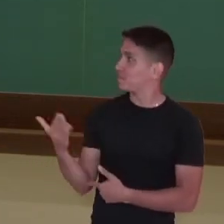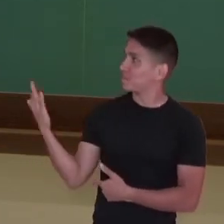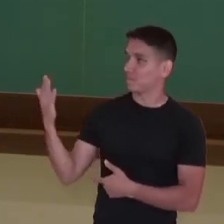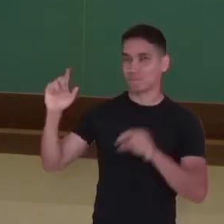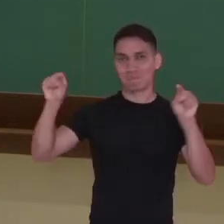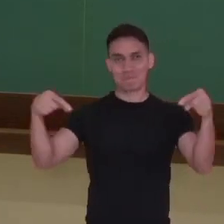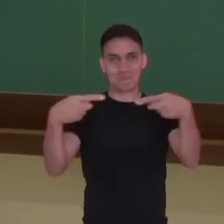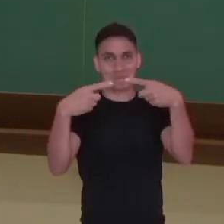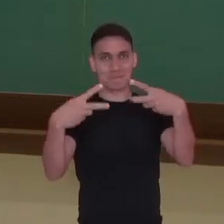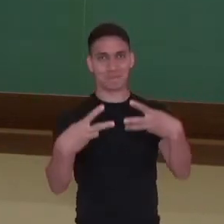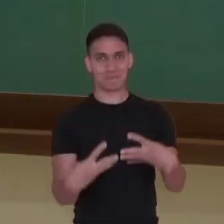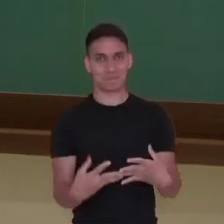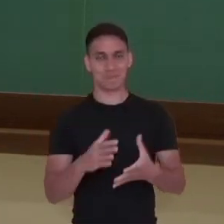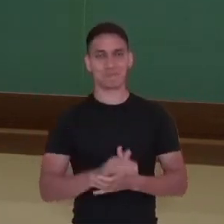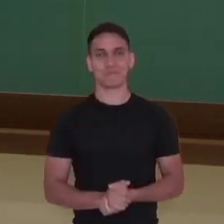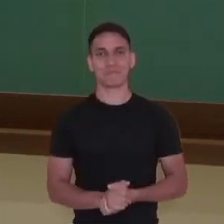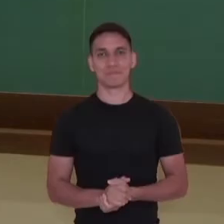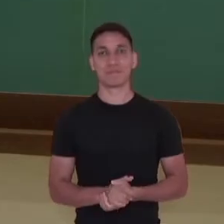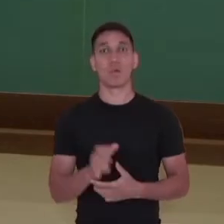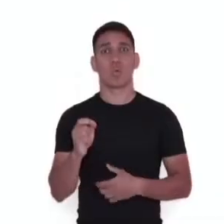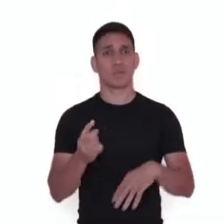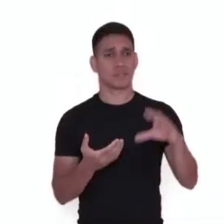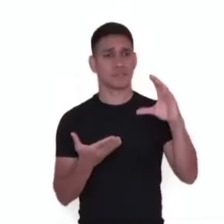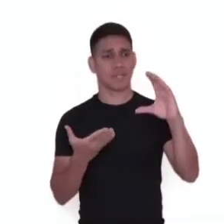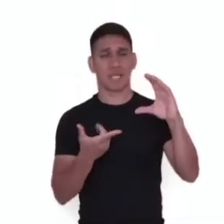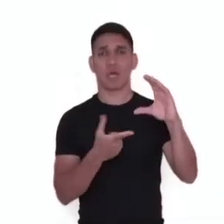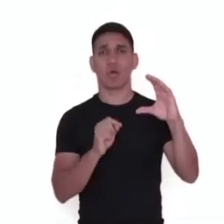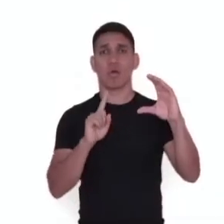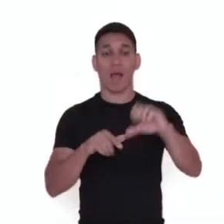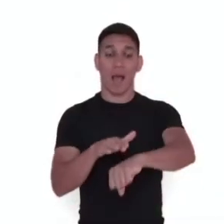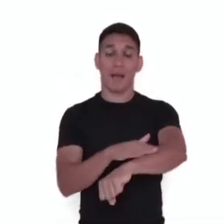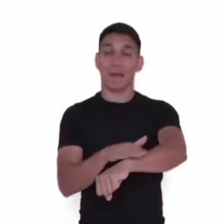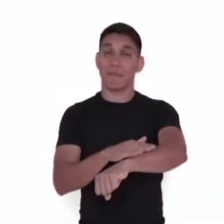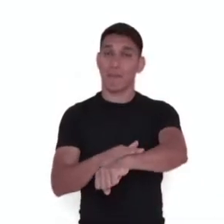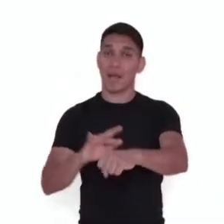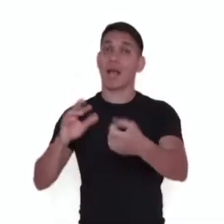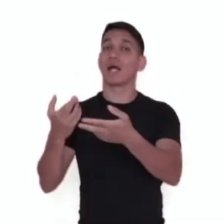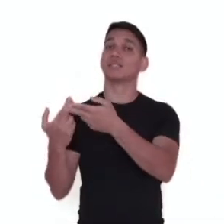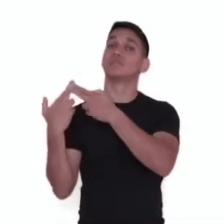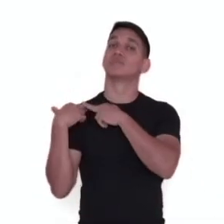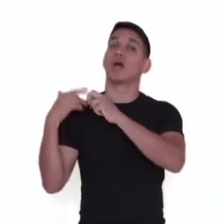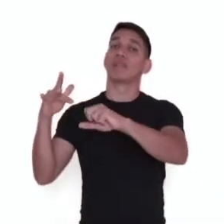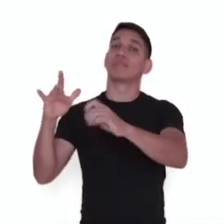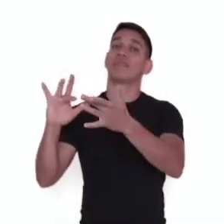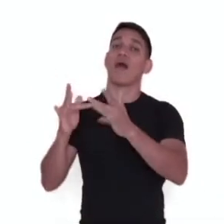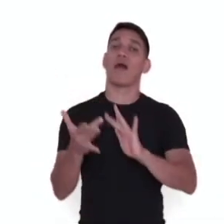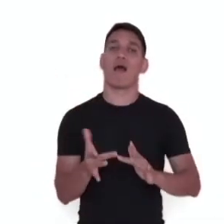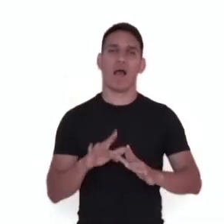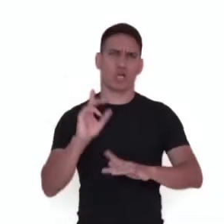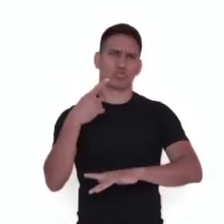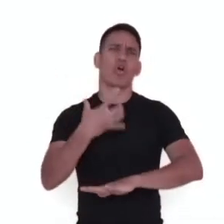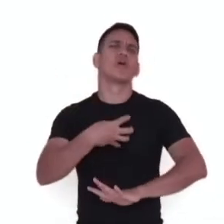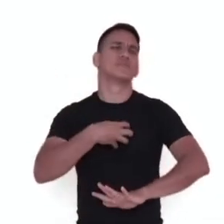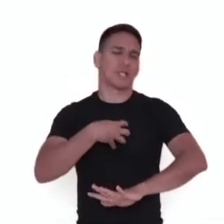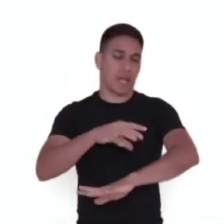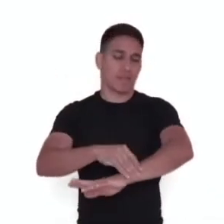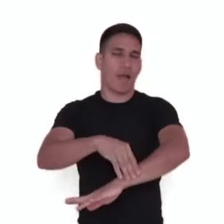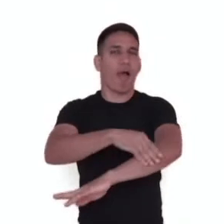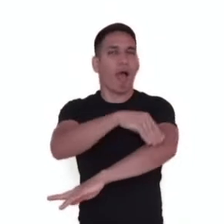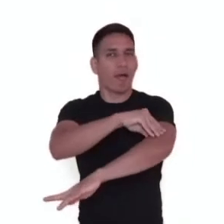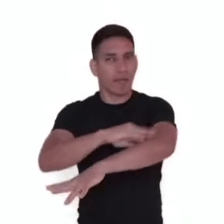Resposta. Então, letra C. A pele é responsável pelo tato. Nós sentimos na pele